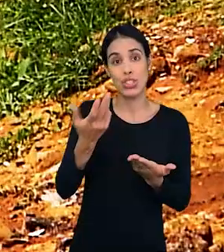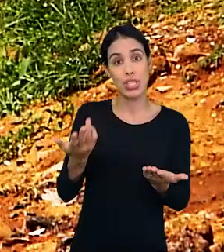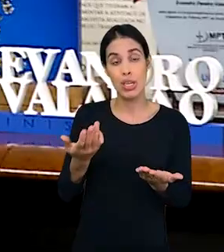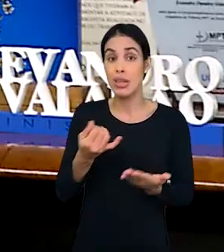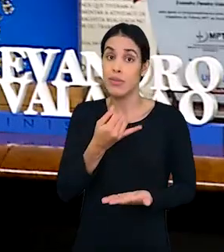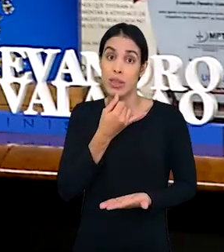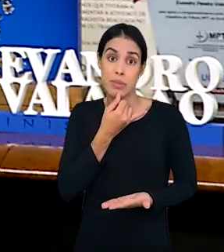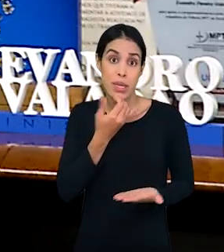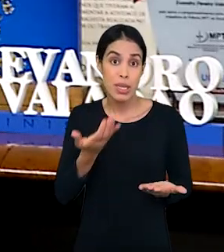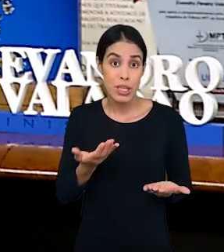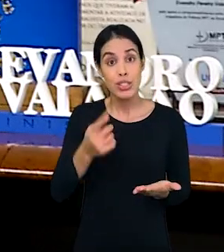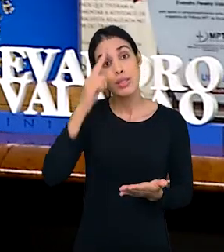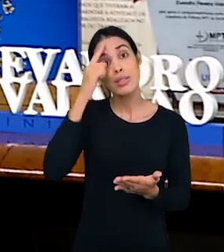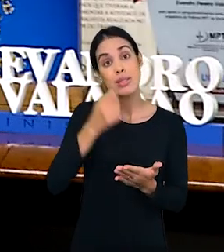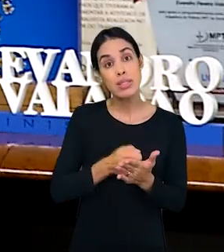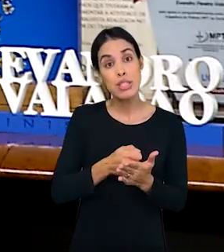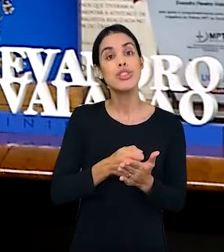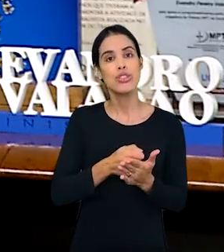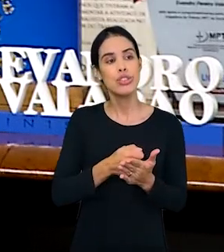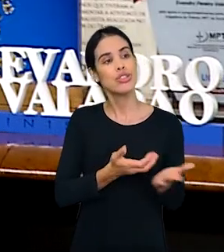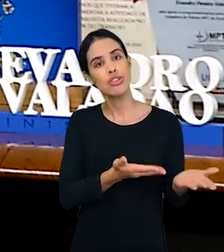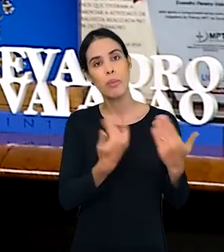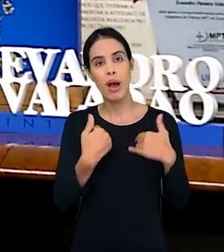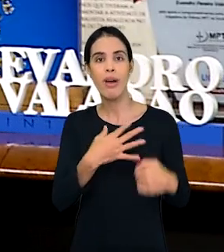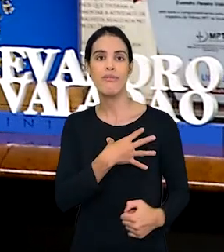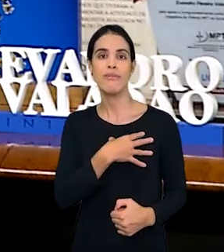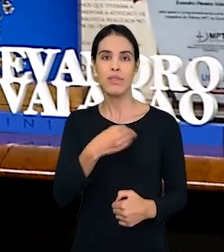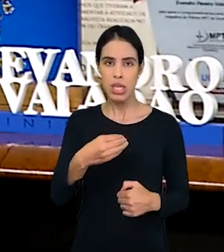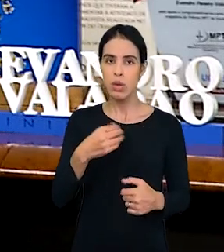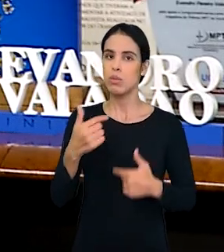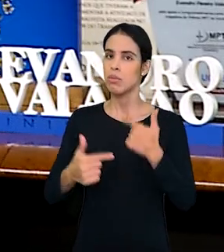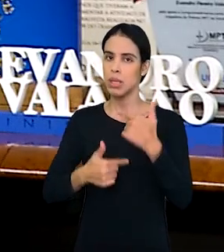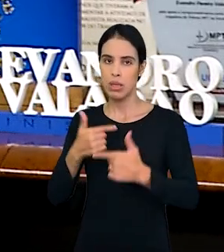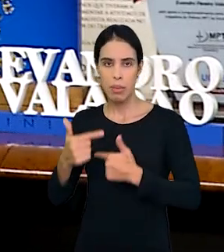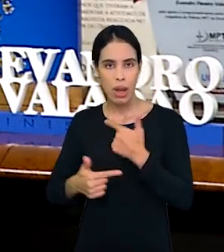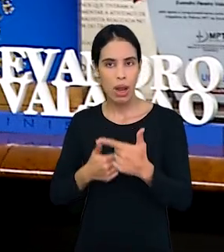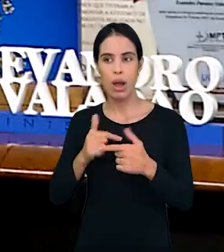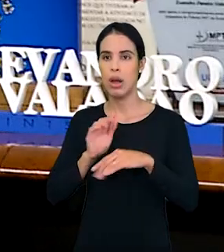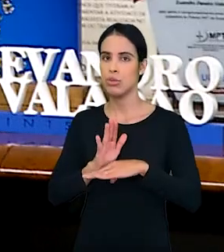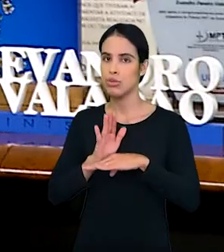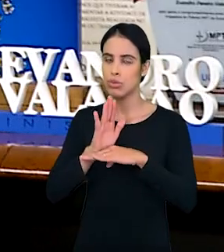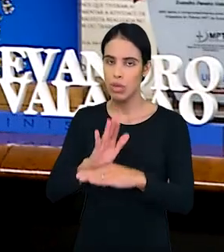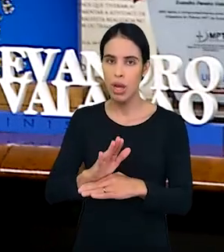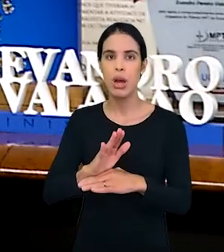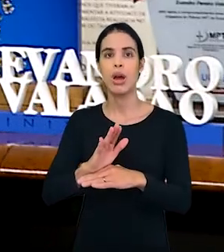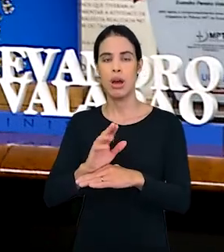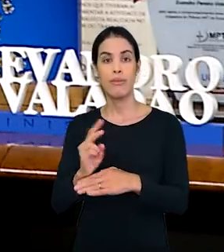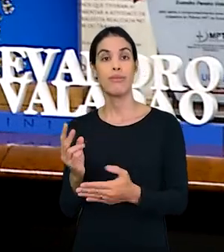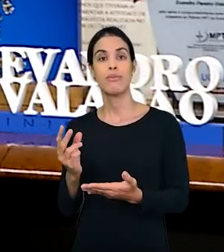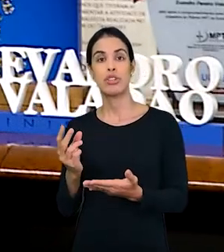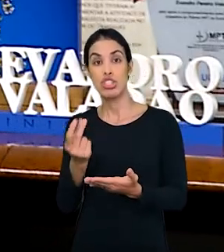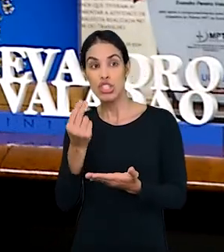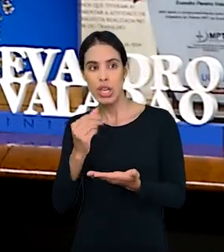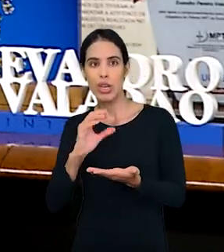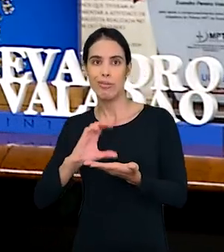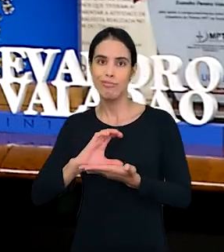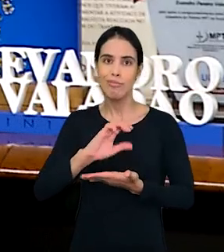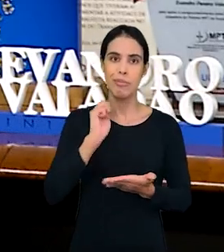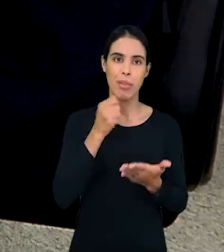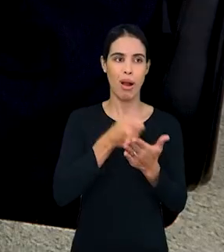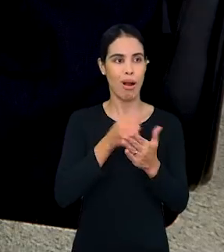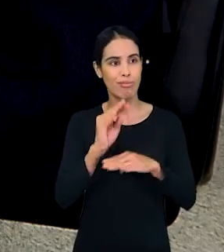infelizmente, determinadas famílias colocam seus filhos para trabalhar, para ajudar na renda familiar,